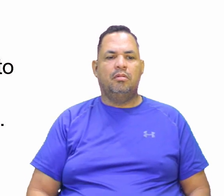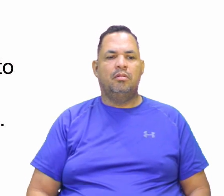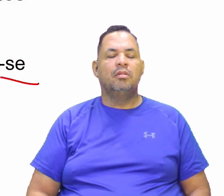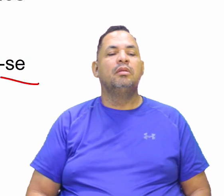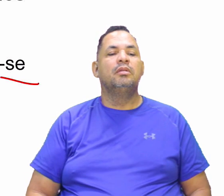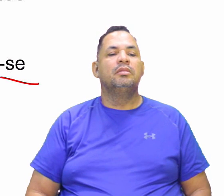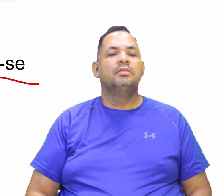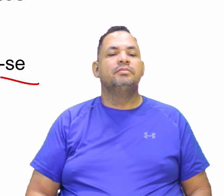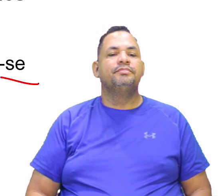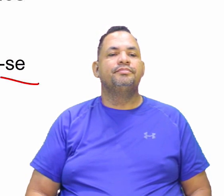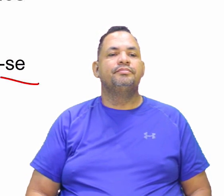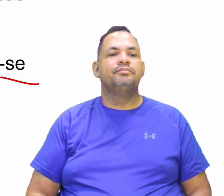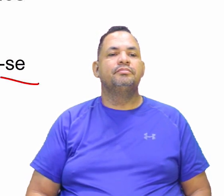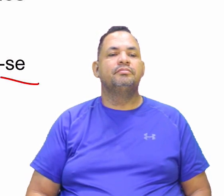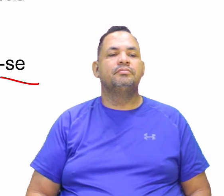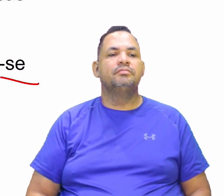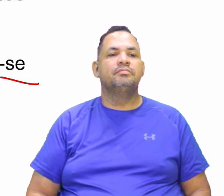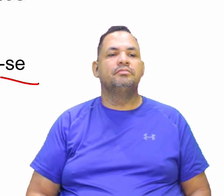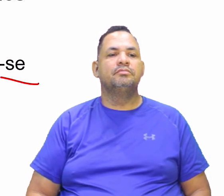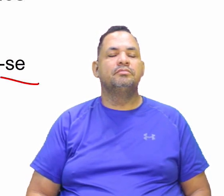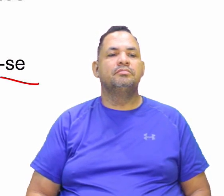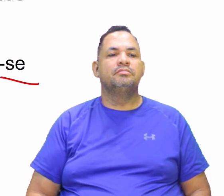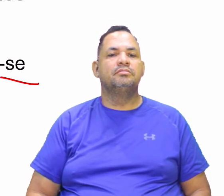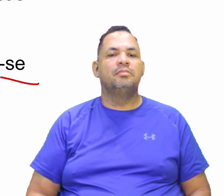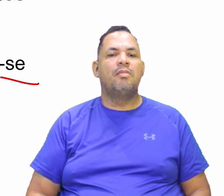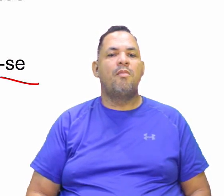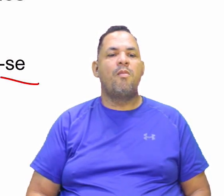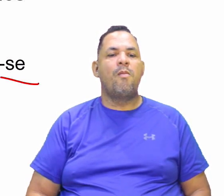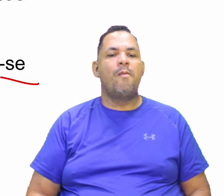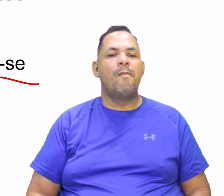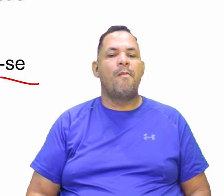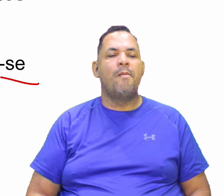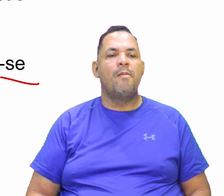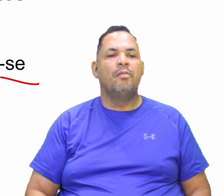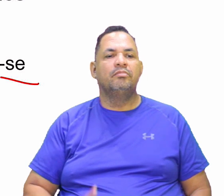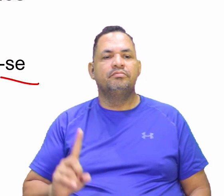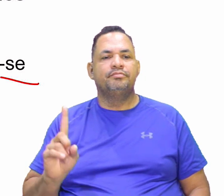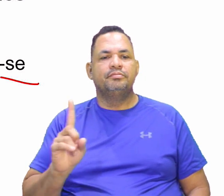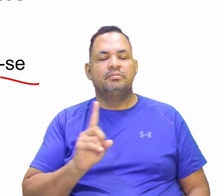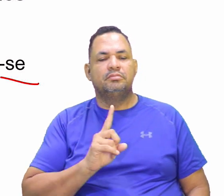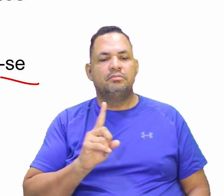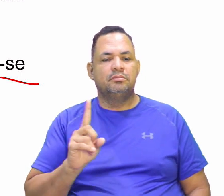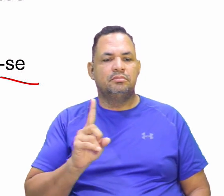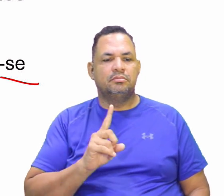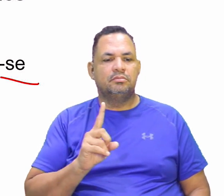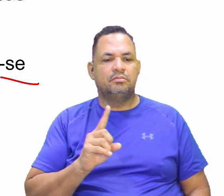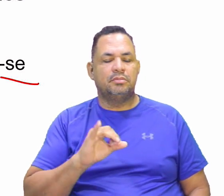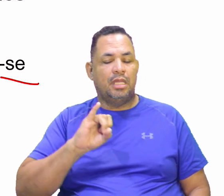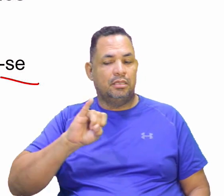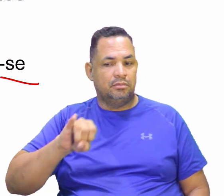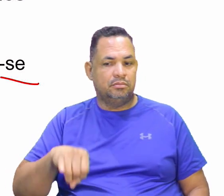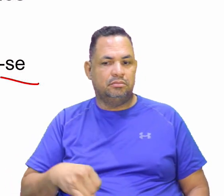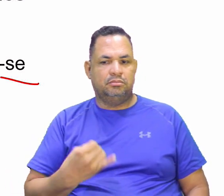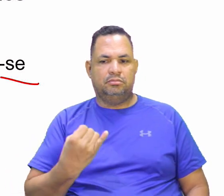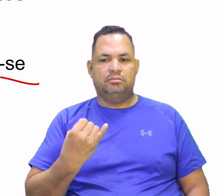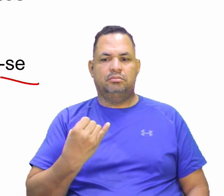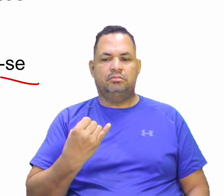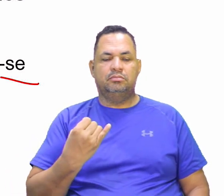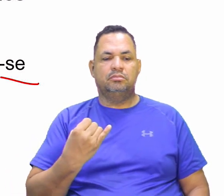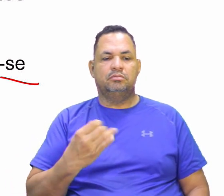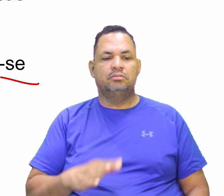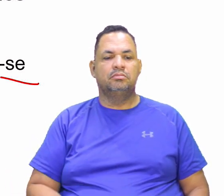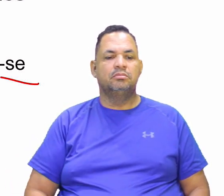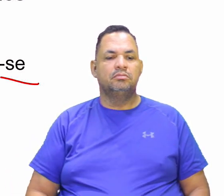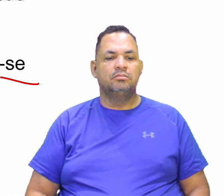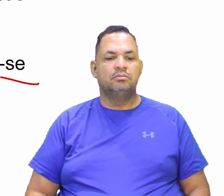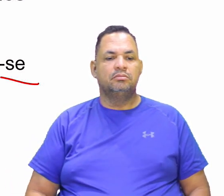para vocês, está aqui a palavra negativa. Do item 3. Não se aproveite. Aqui, né? Então, essa